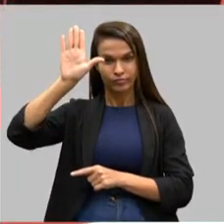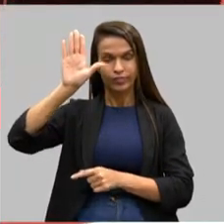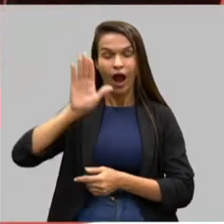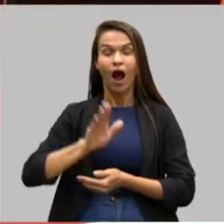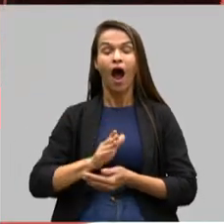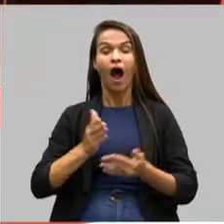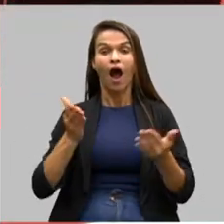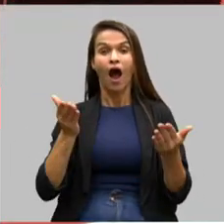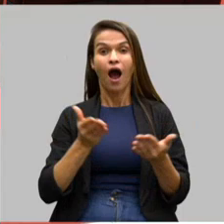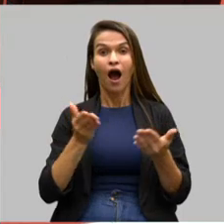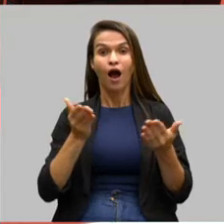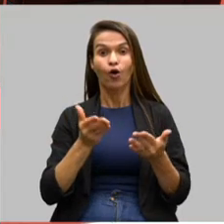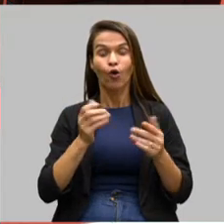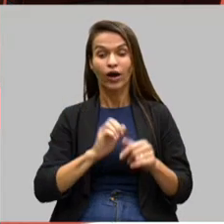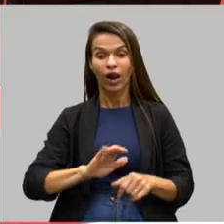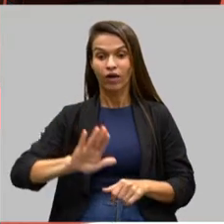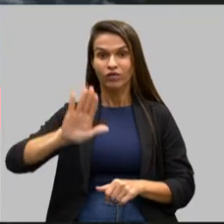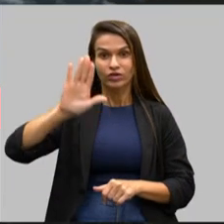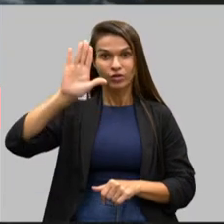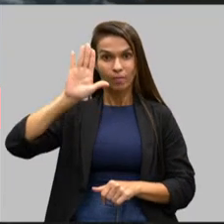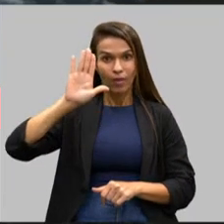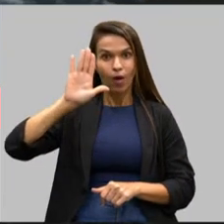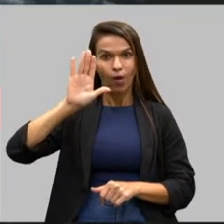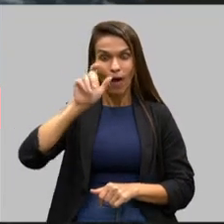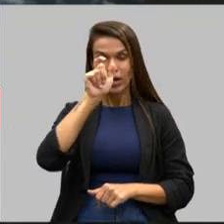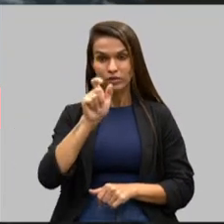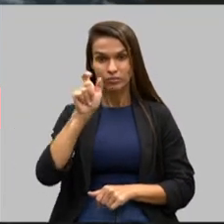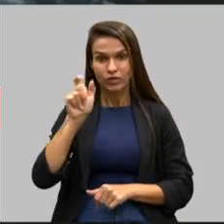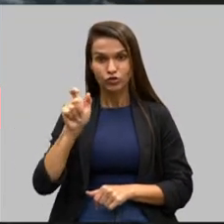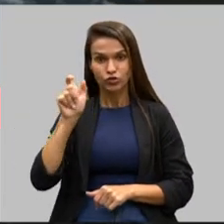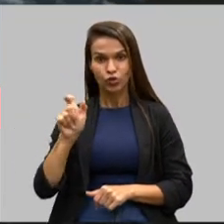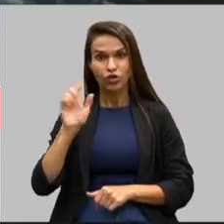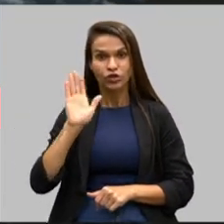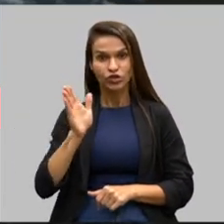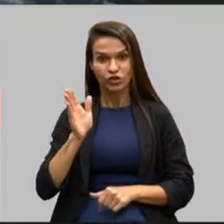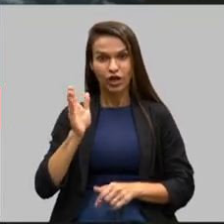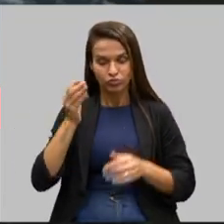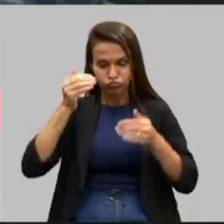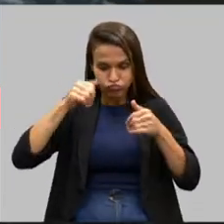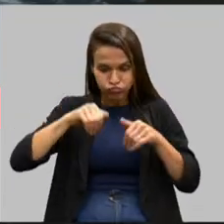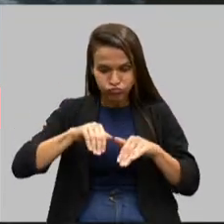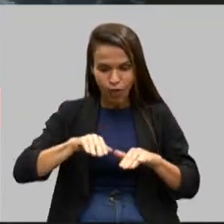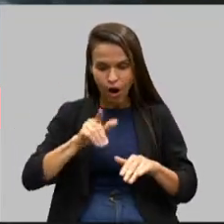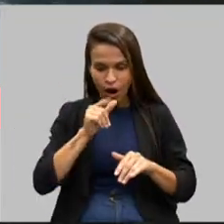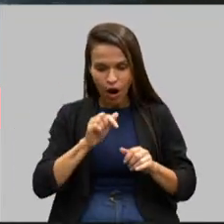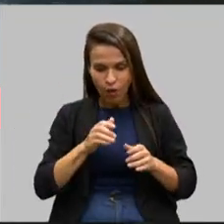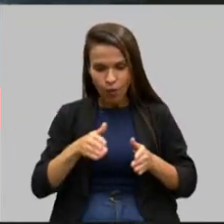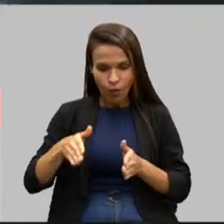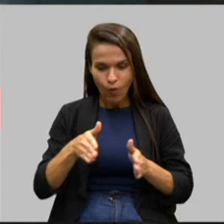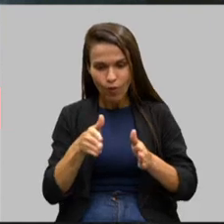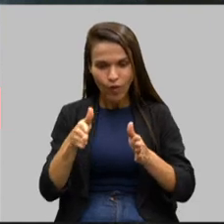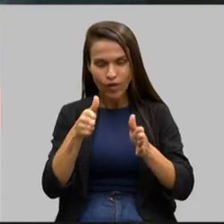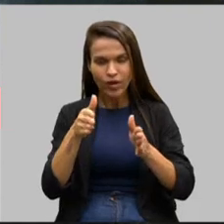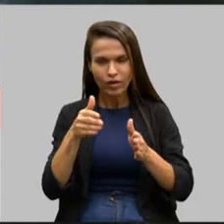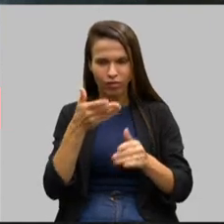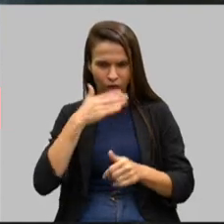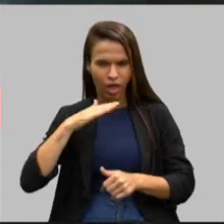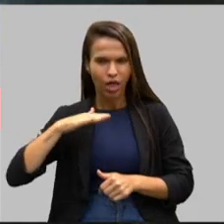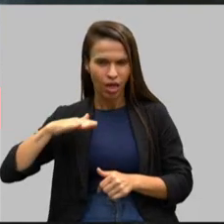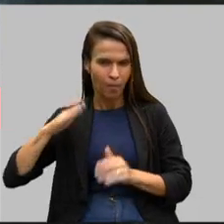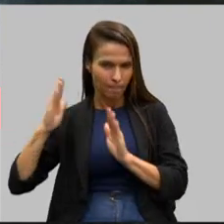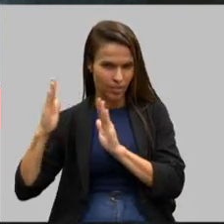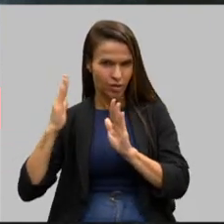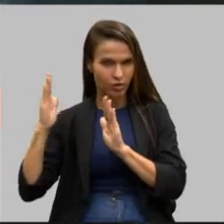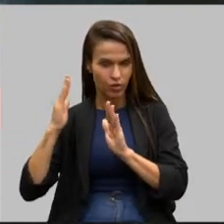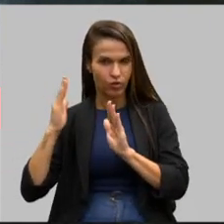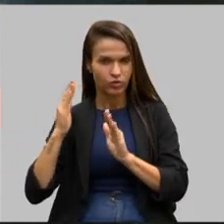Agora, levante a mão para aqueles que tomou banho no rio na sua infância. Se o rio que você tomou banho